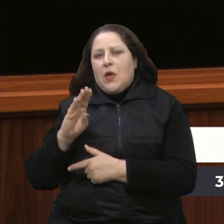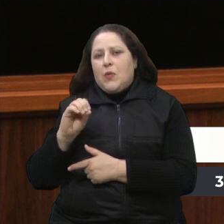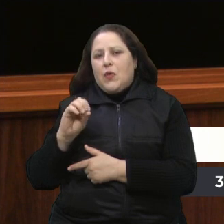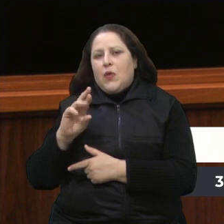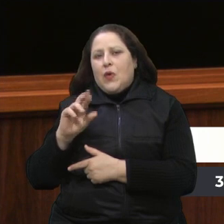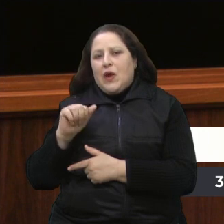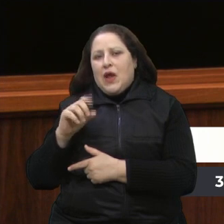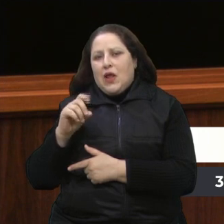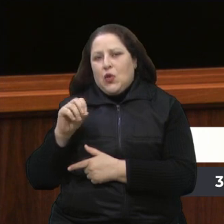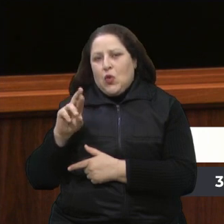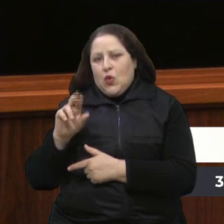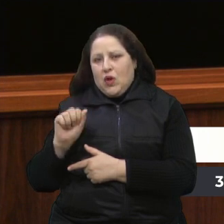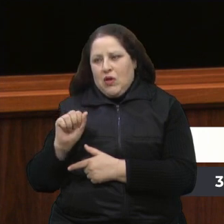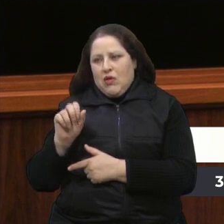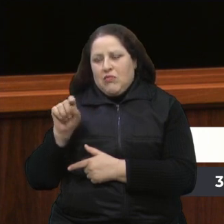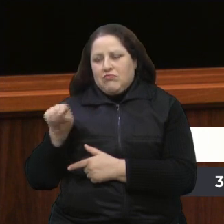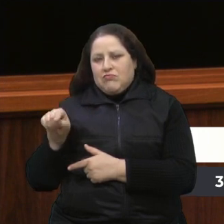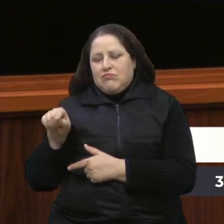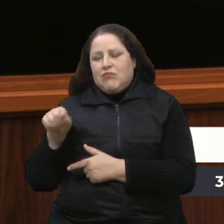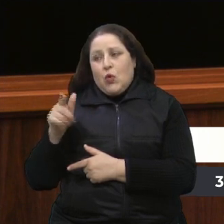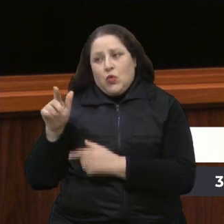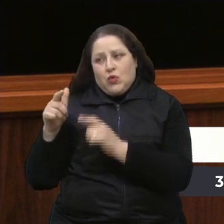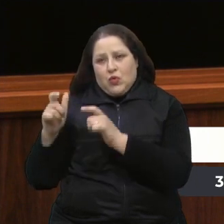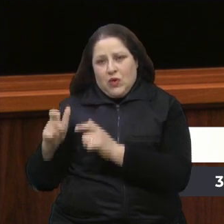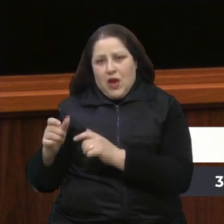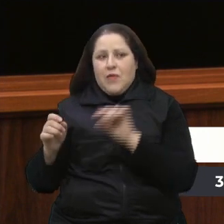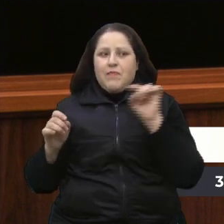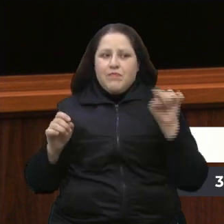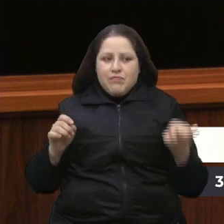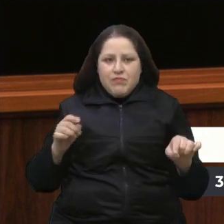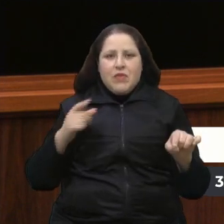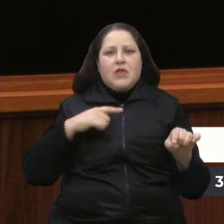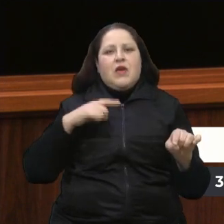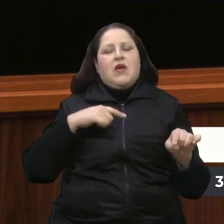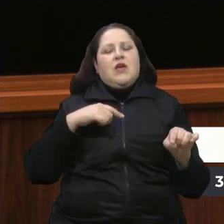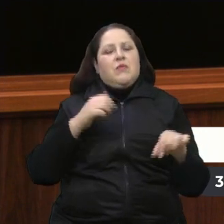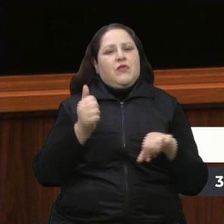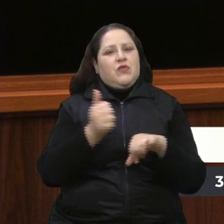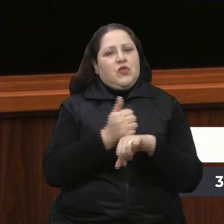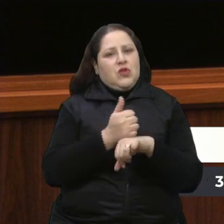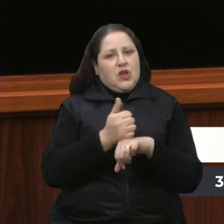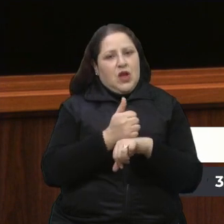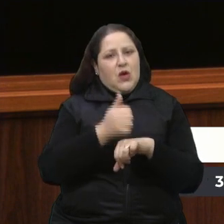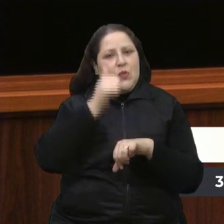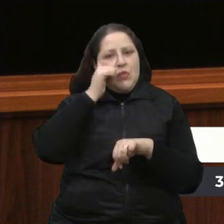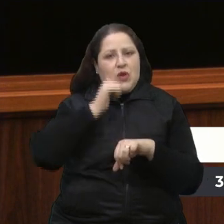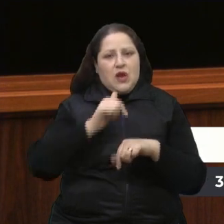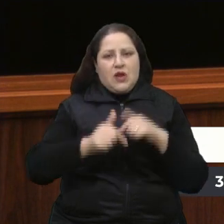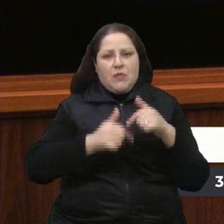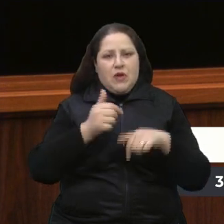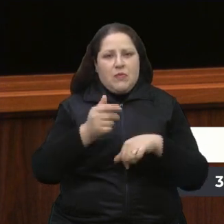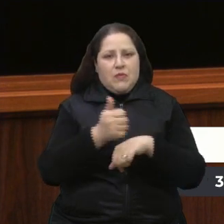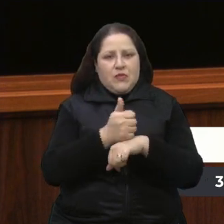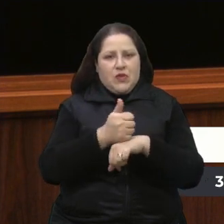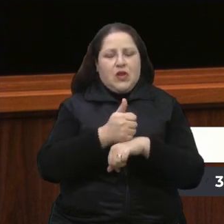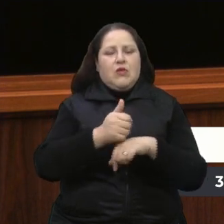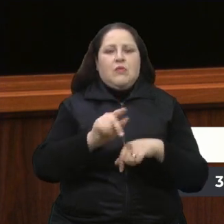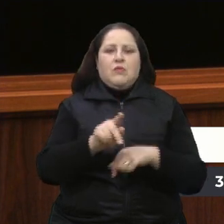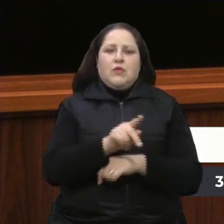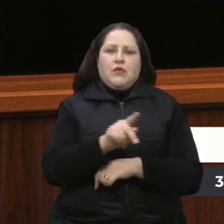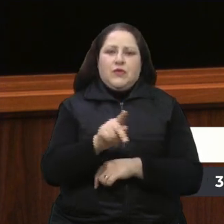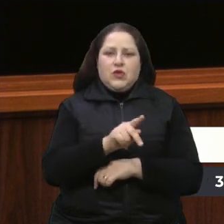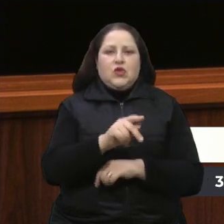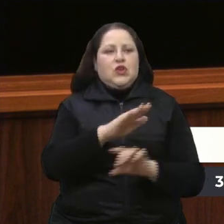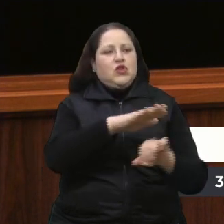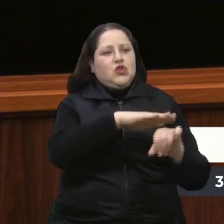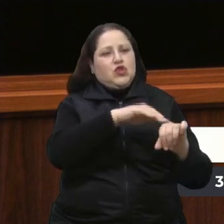não era uma questão profissional as professoras são Educadora são professoras merece esse tratamento né